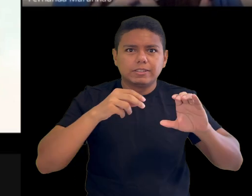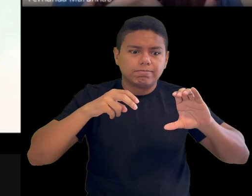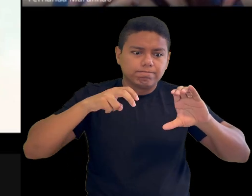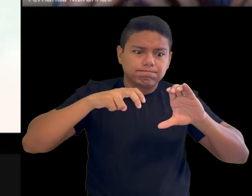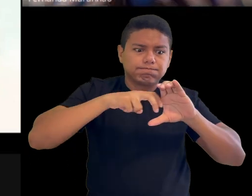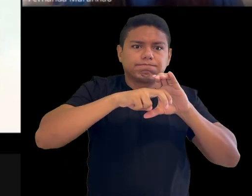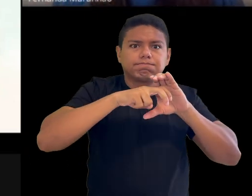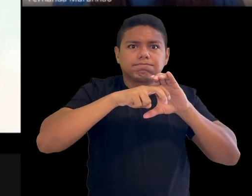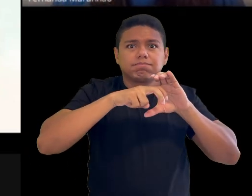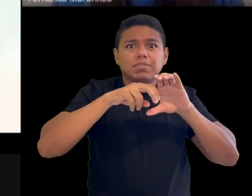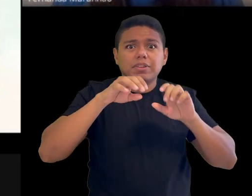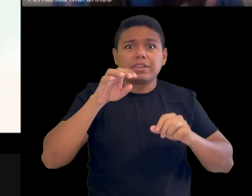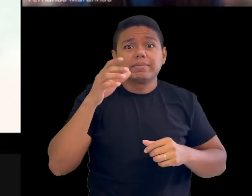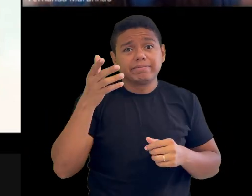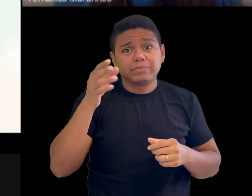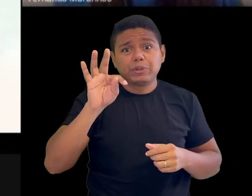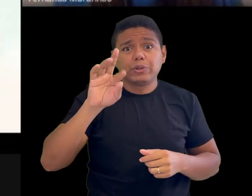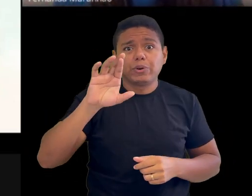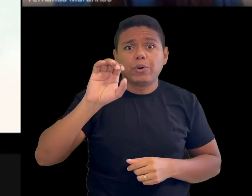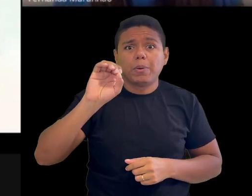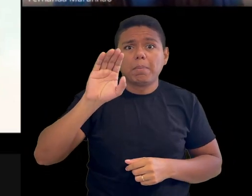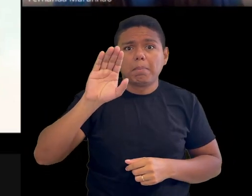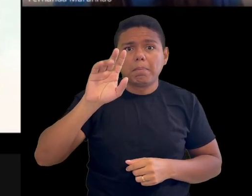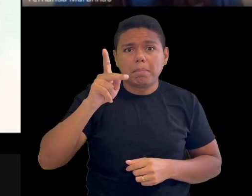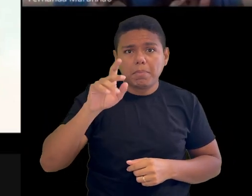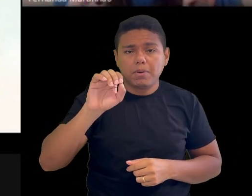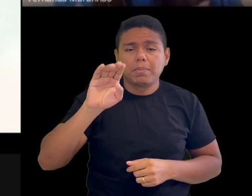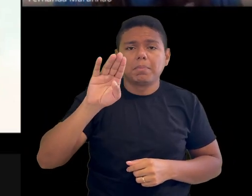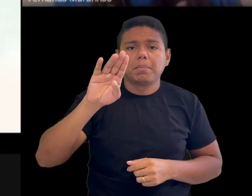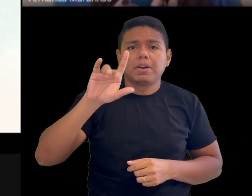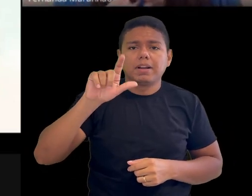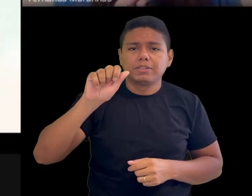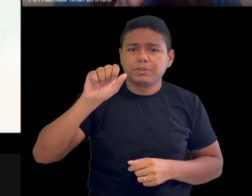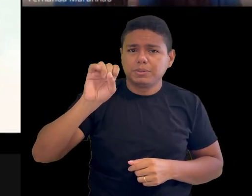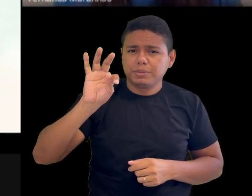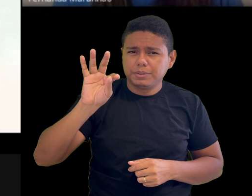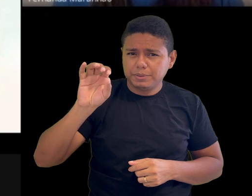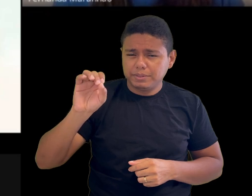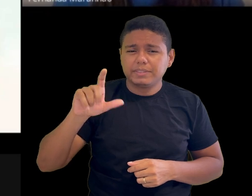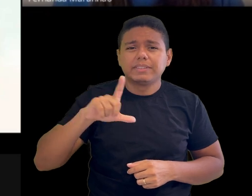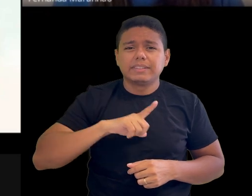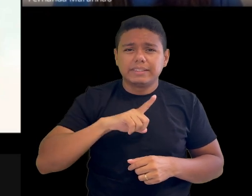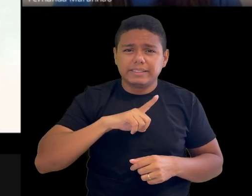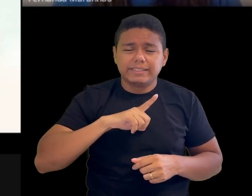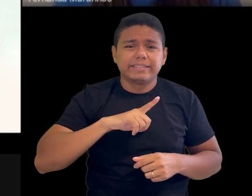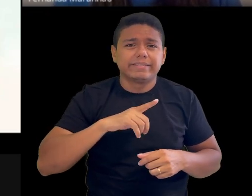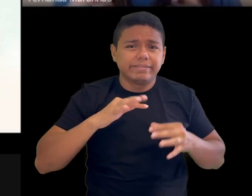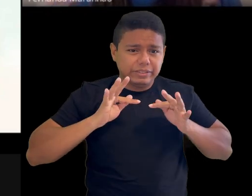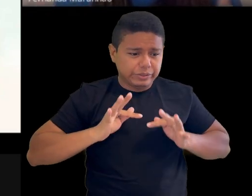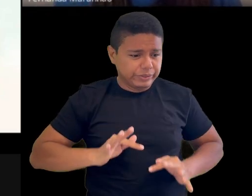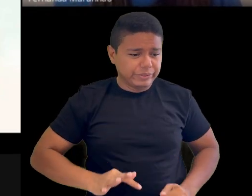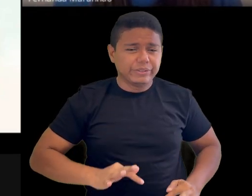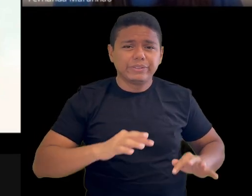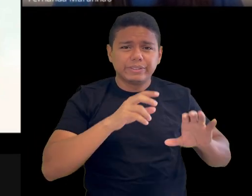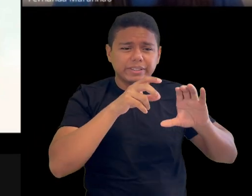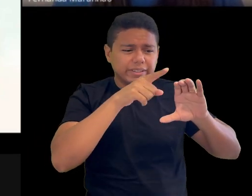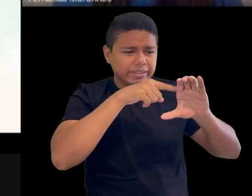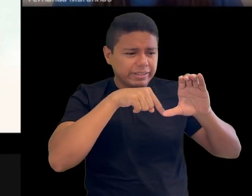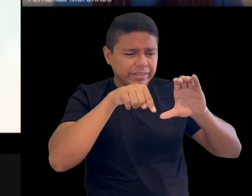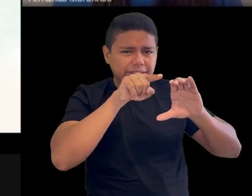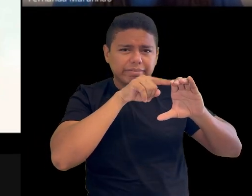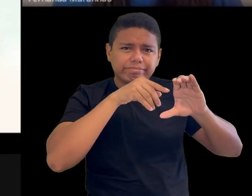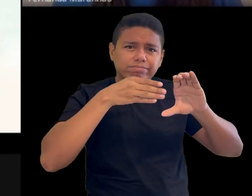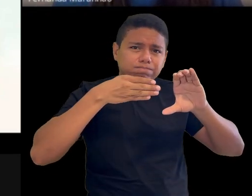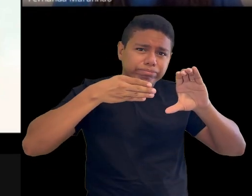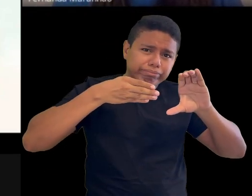existe a infiltração fisiológica da placenta, a placentação profunda, que é fundamental para uma